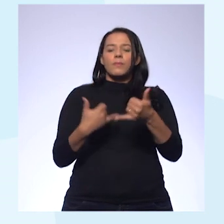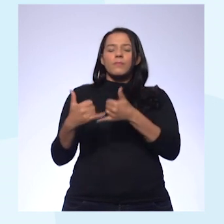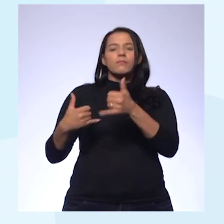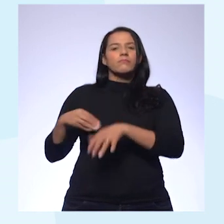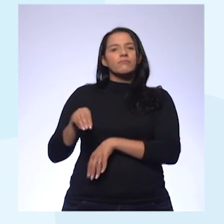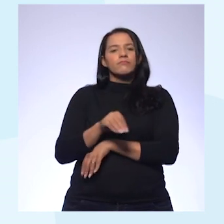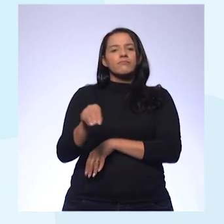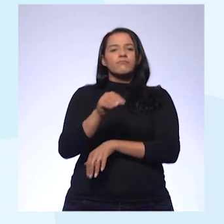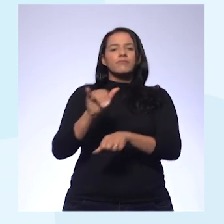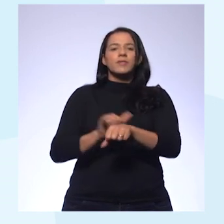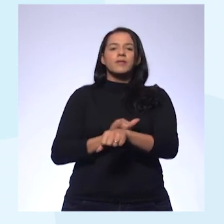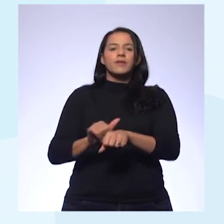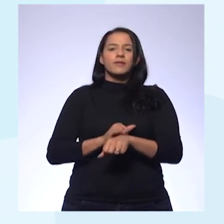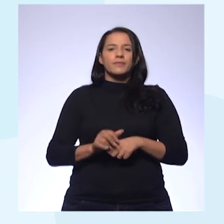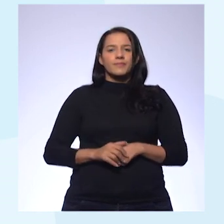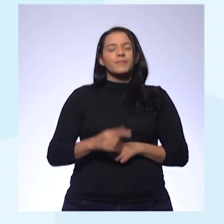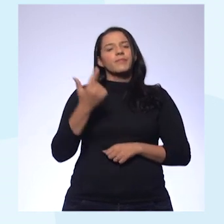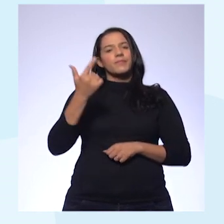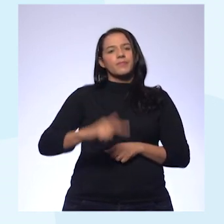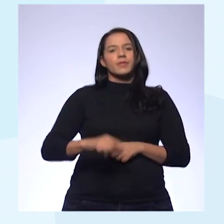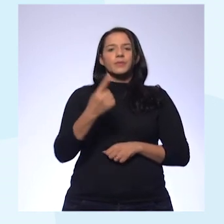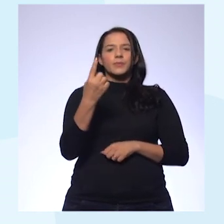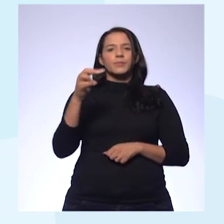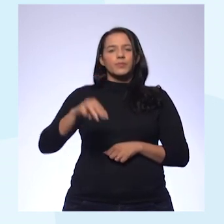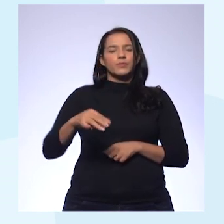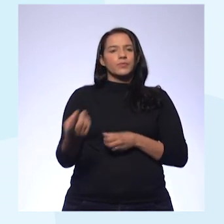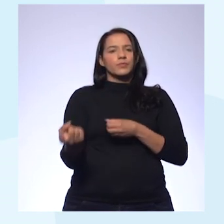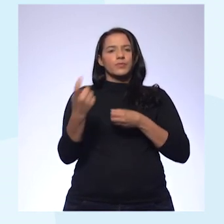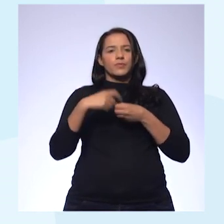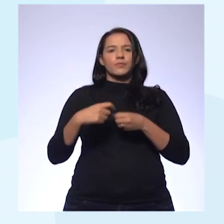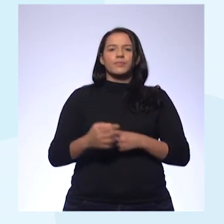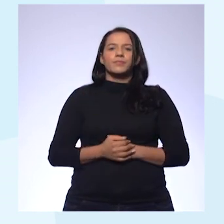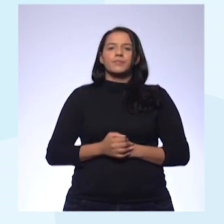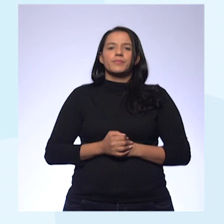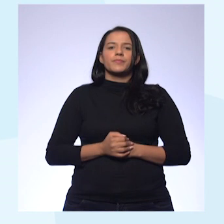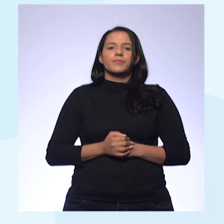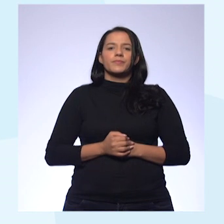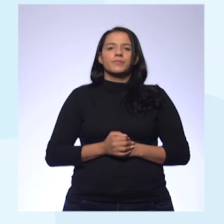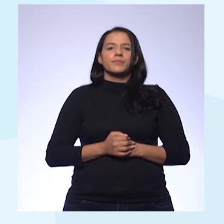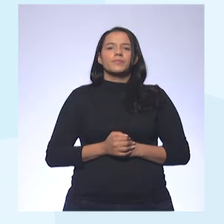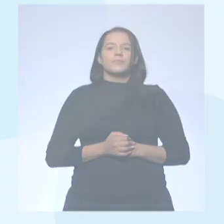essas estratégias? Então, mais um minuto e nós já retomamos.